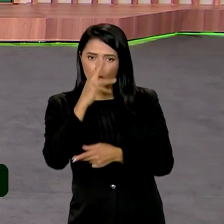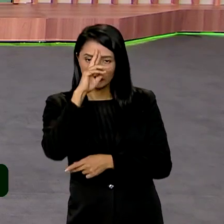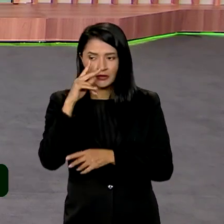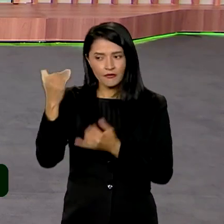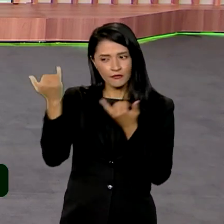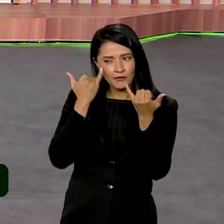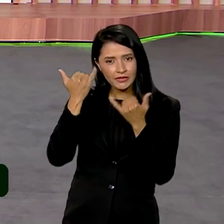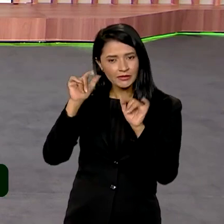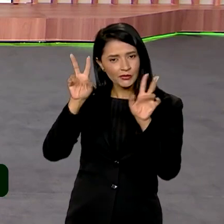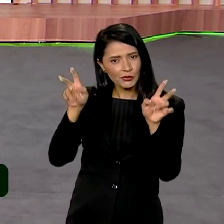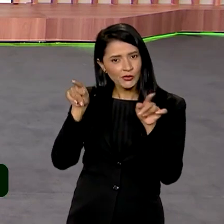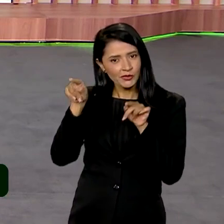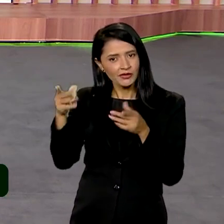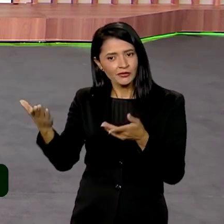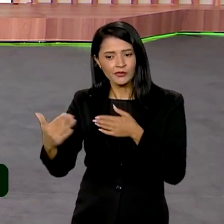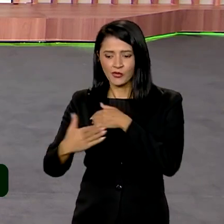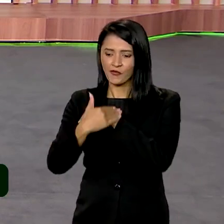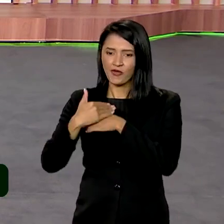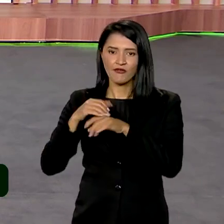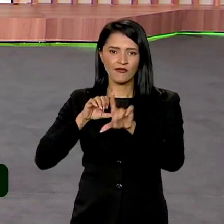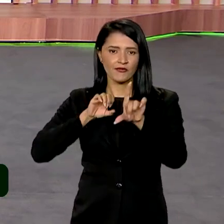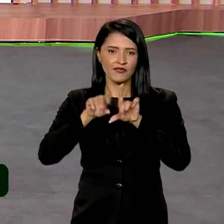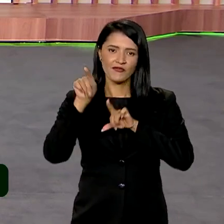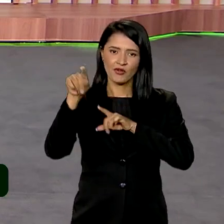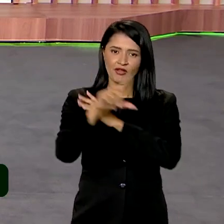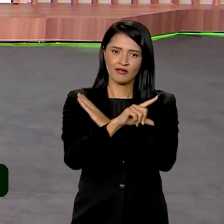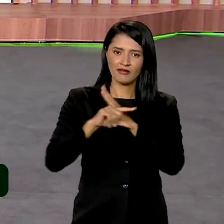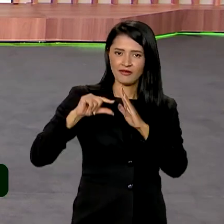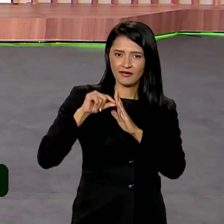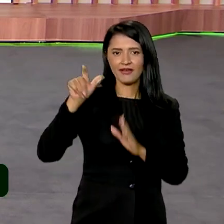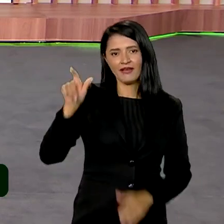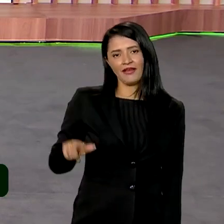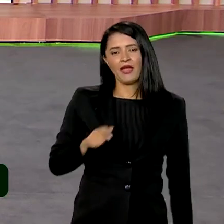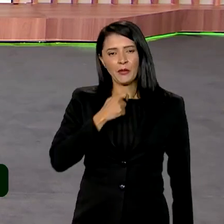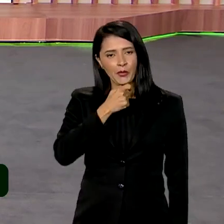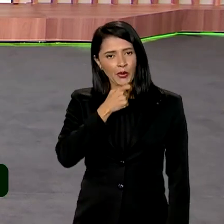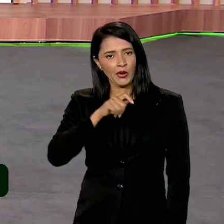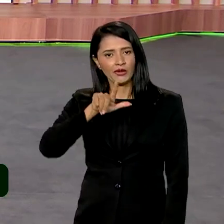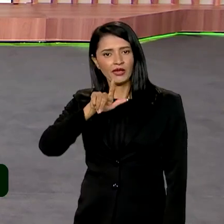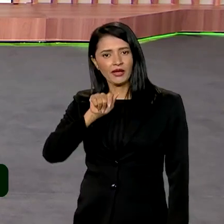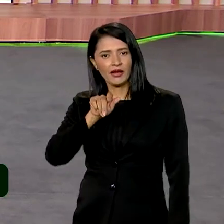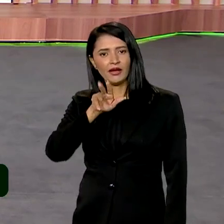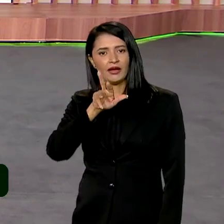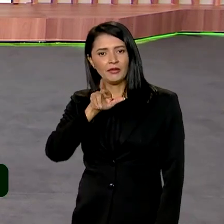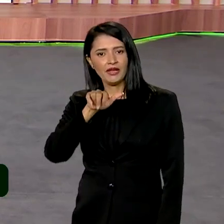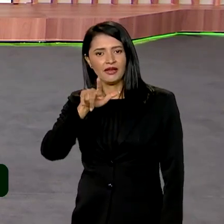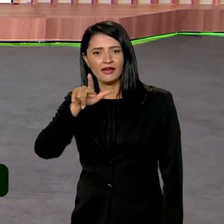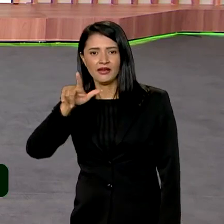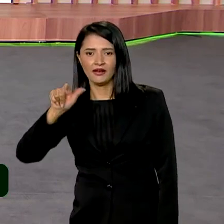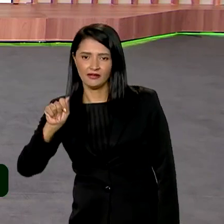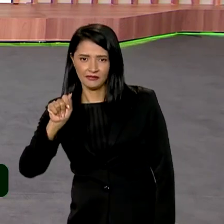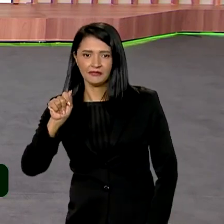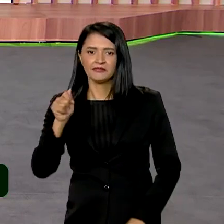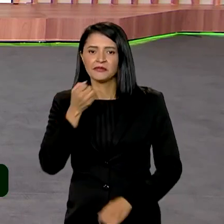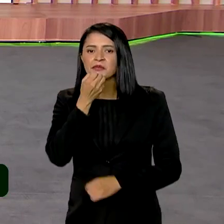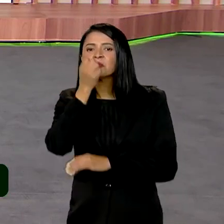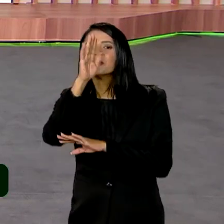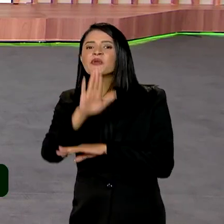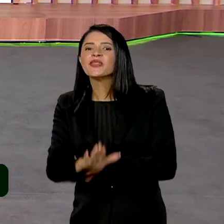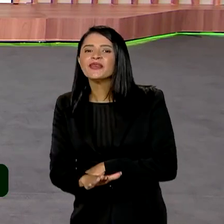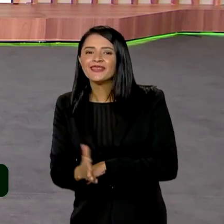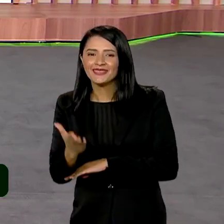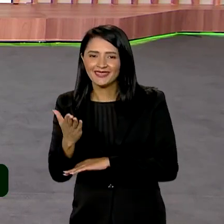para a gente sobre esse assunto e fala ao vivo, direto do Palácio do Planalto, é a repórter Gabriela Noronha. Gabriela, boa tarde para